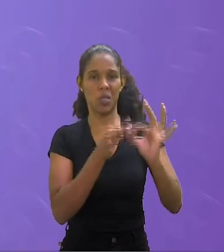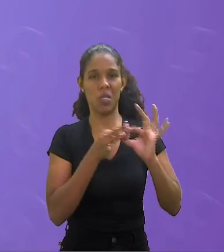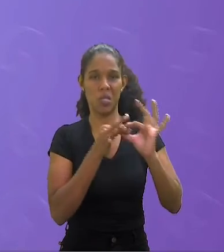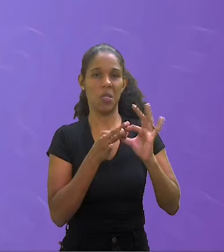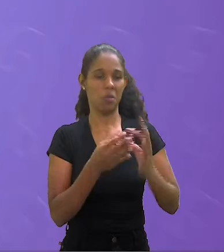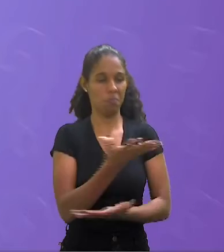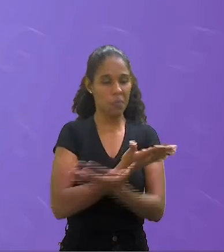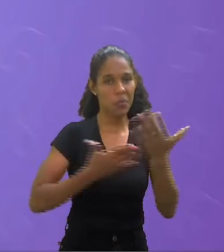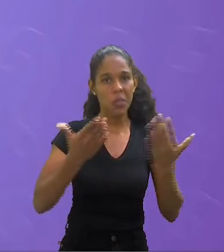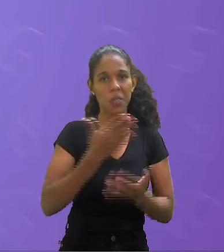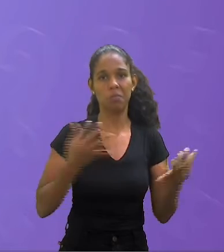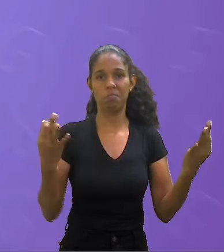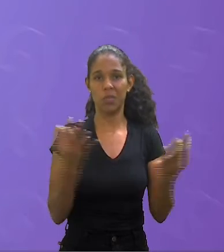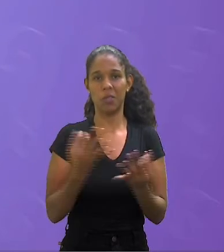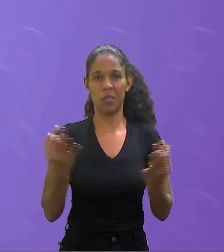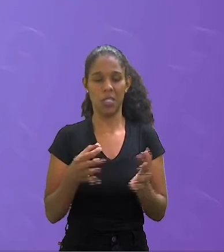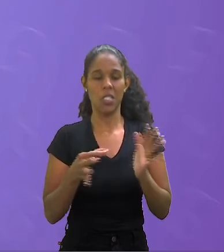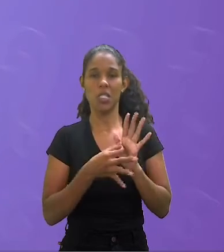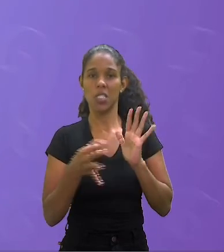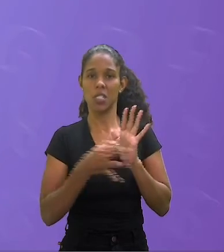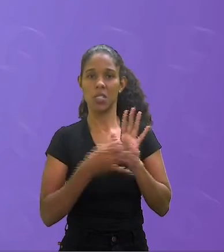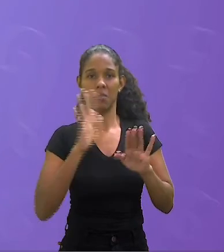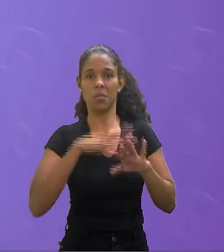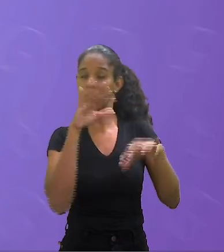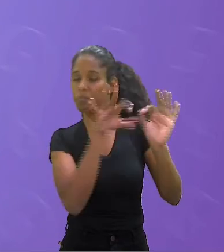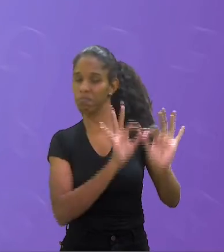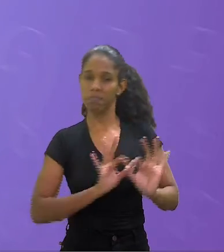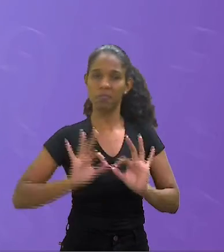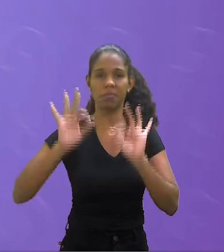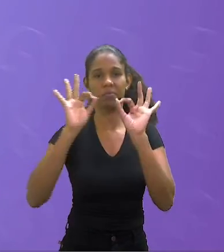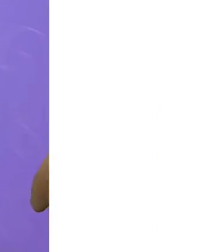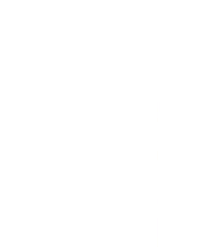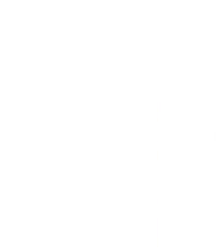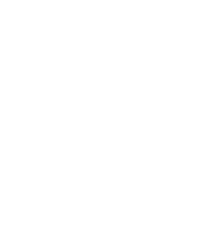todos. Para mais dicas como essa, fiquem